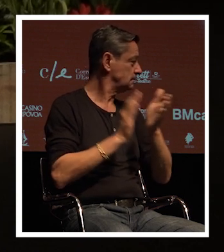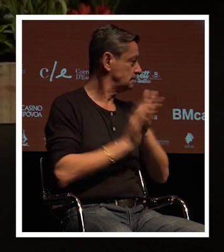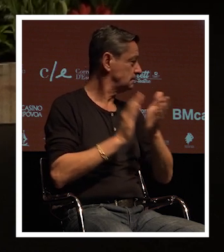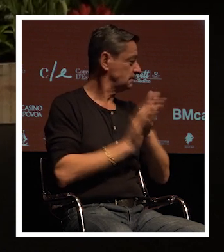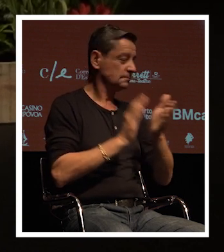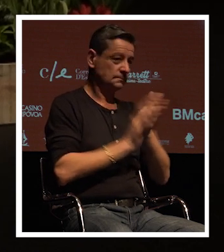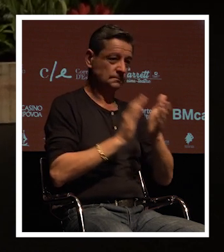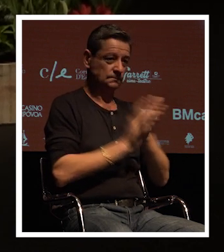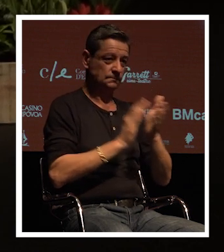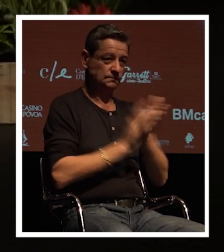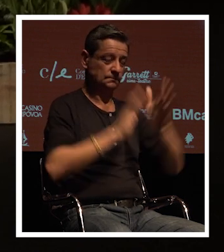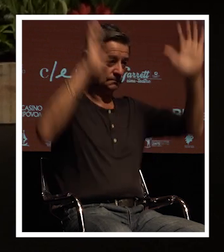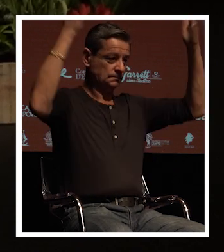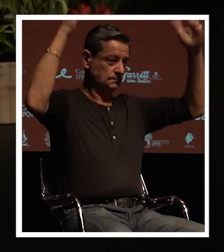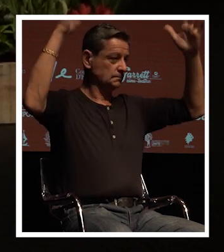obrigada